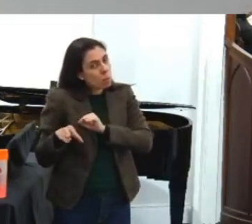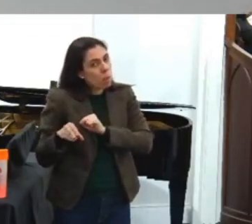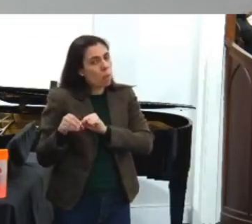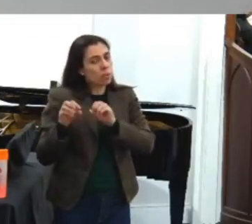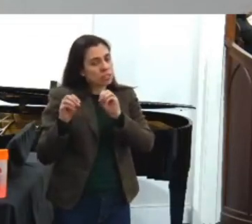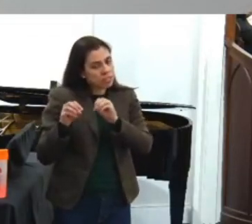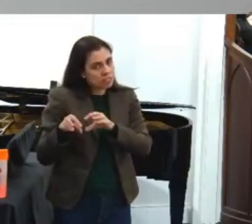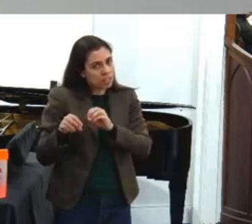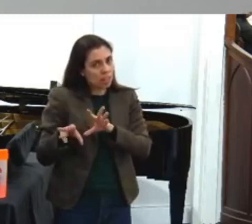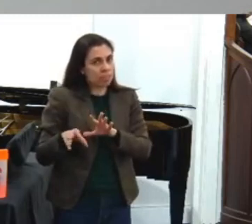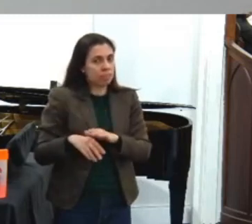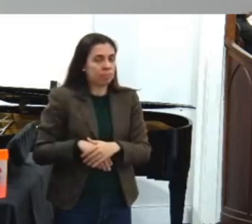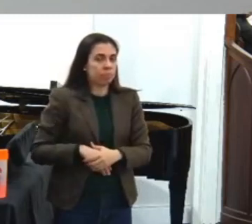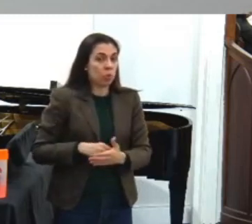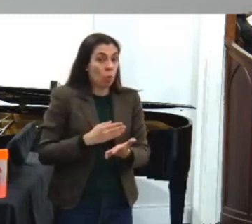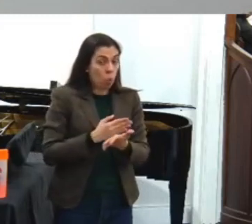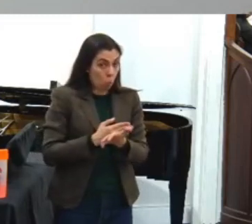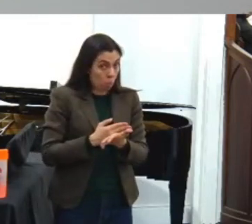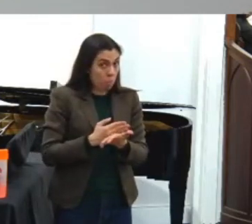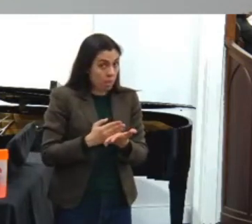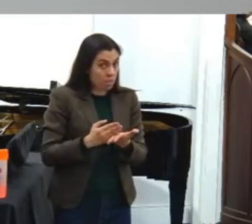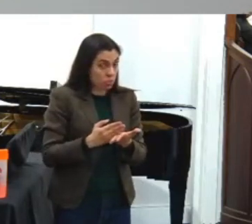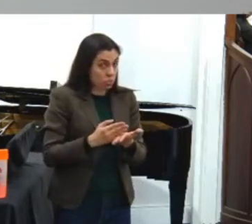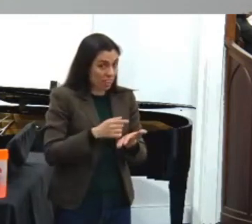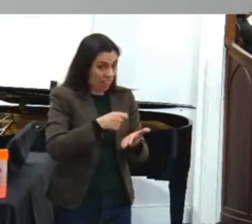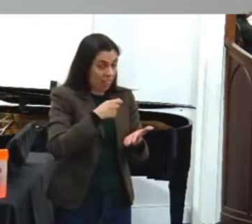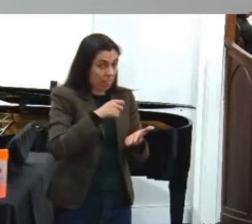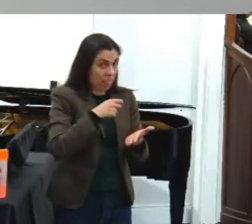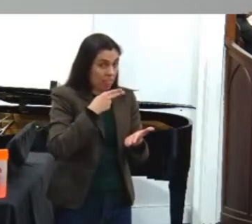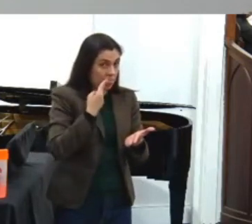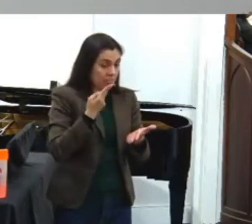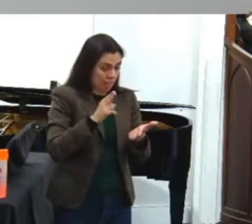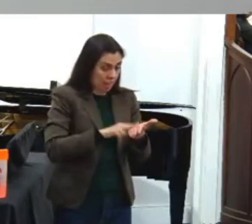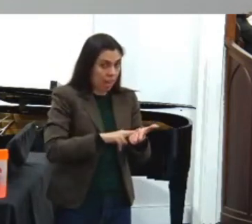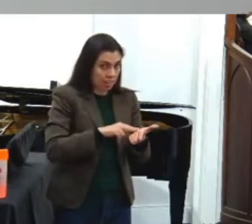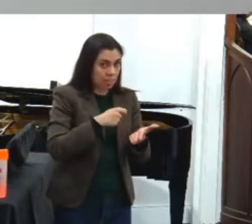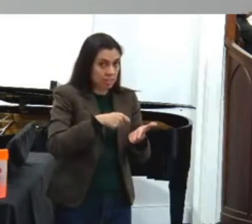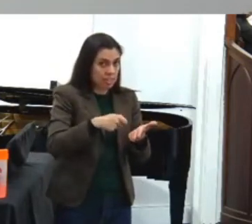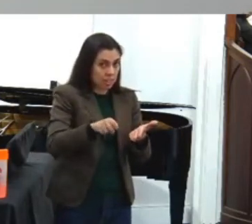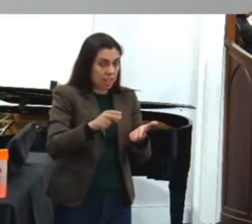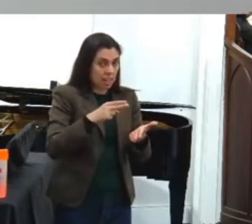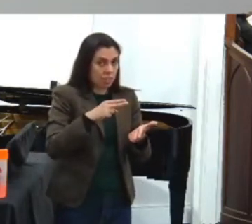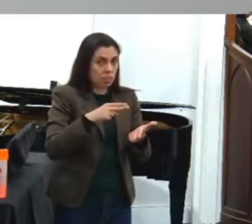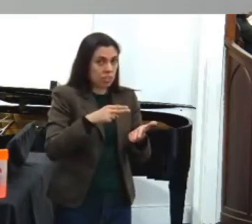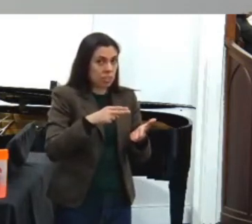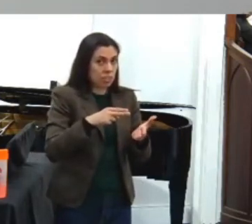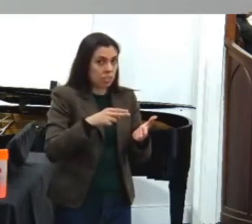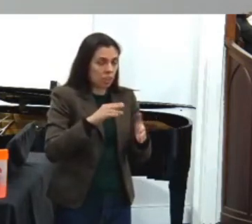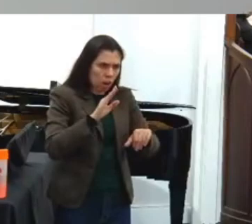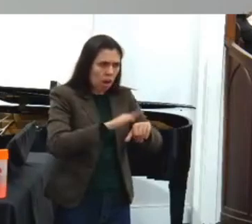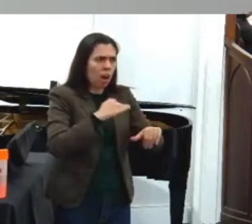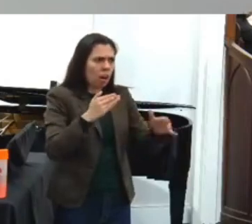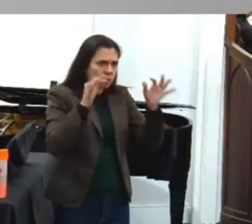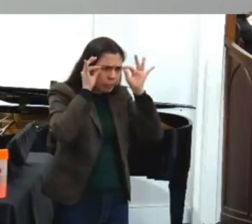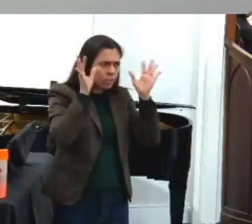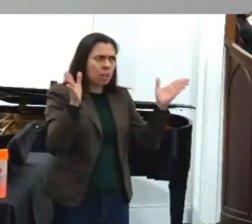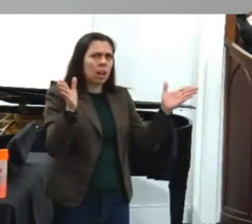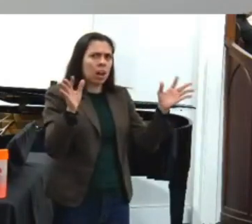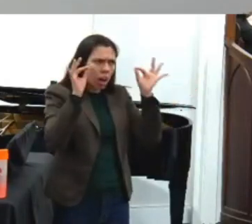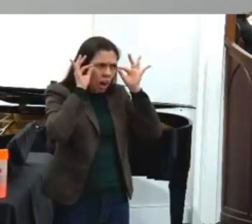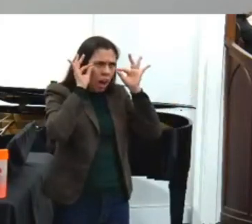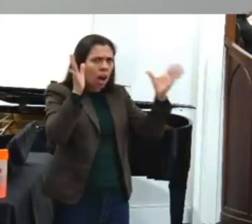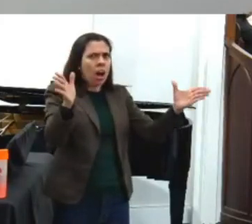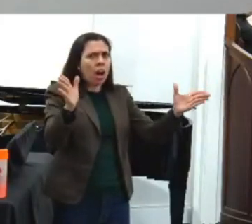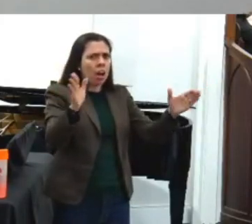extremamente direta e dura. É uma palavra de confronto para que os crentes naquela igreja reconheçam